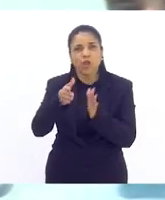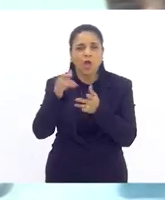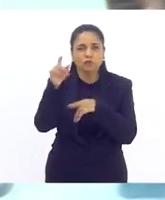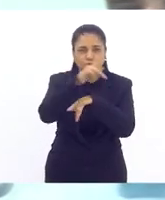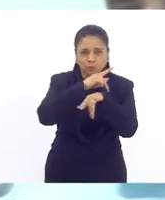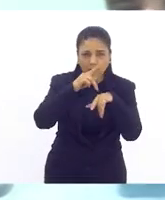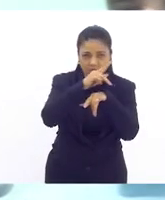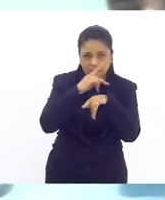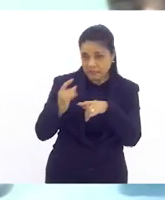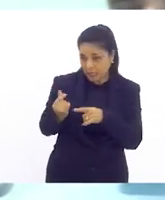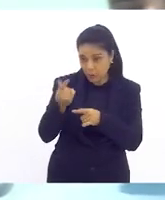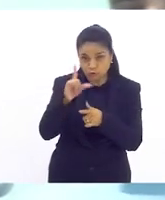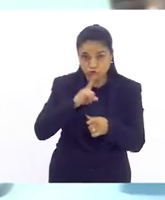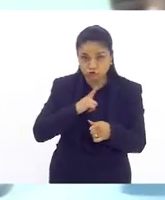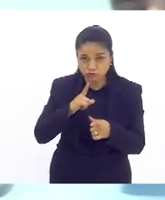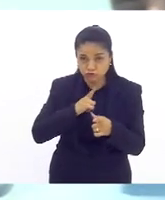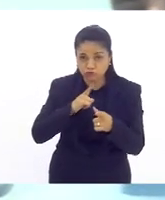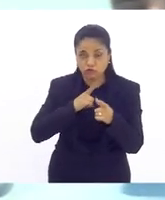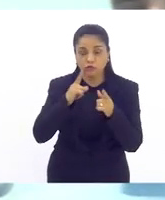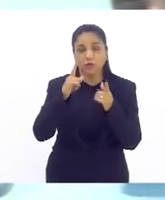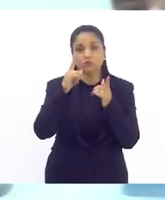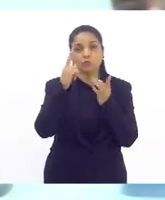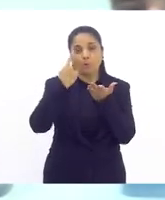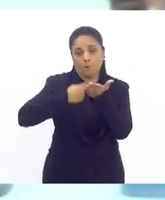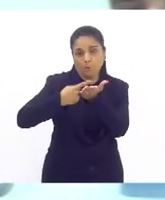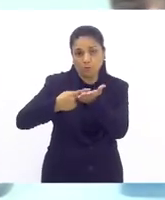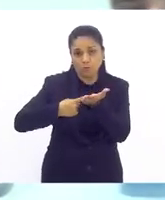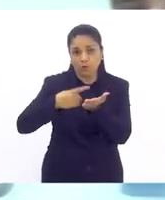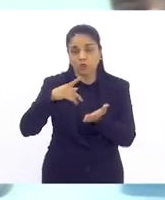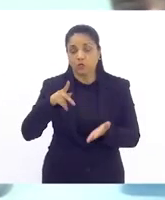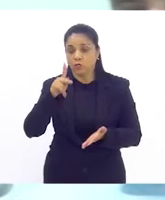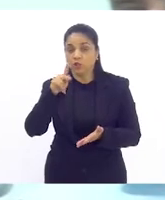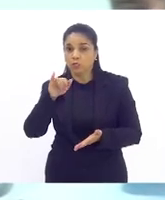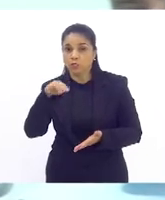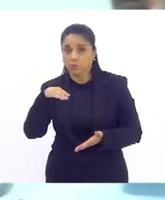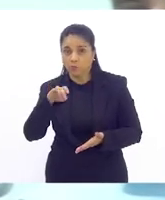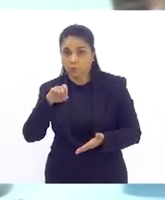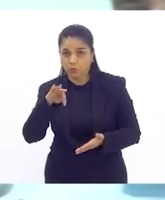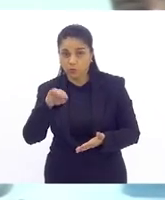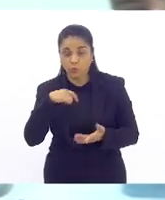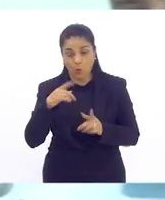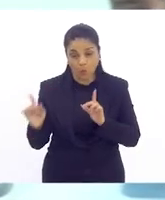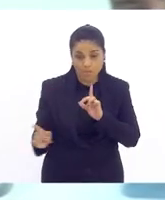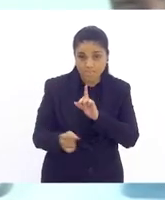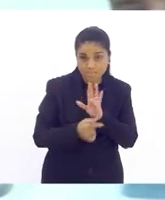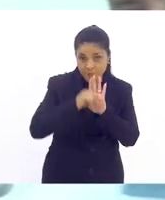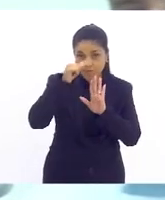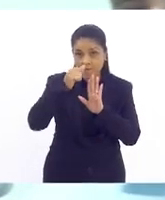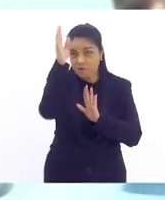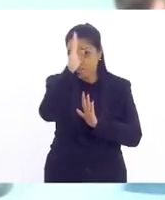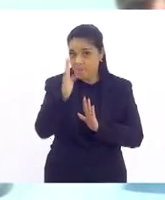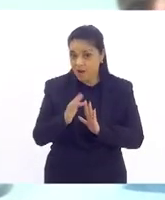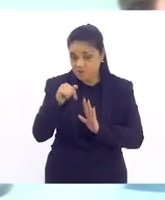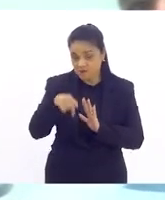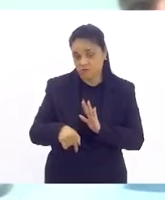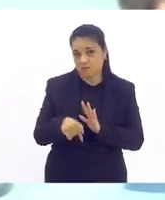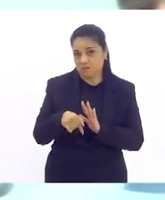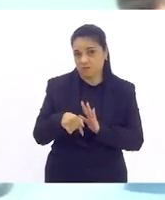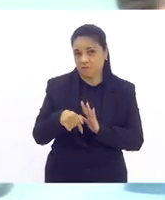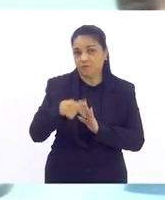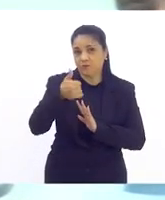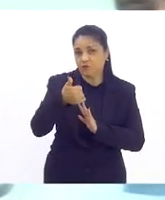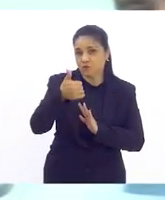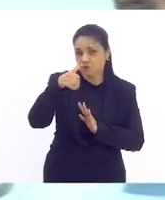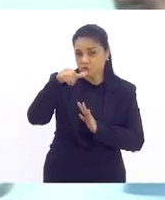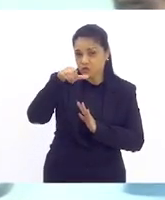por conta do protocolo de Kyoto mas dos países em desenvolvimento foi o Brasil o primeiro atento em 2009 a gente